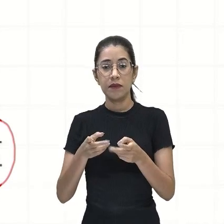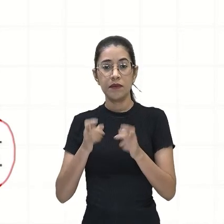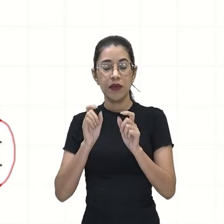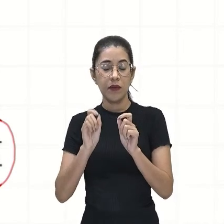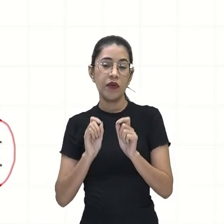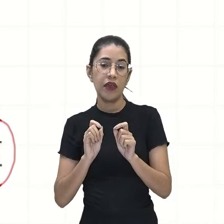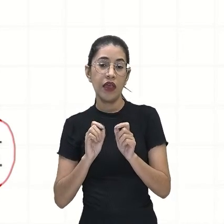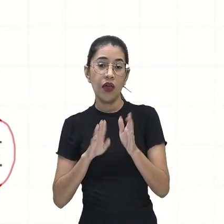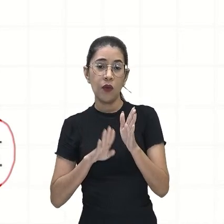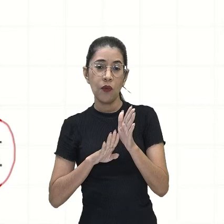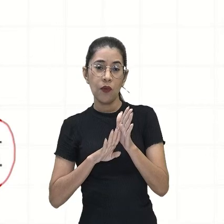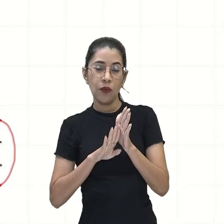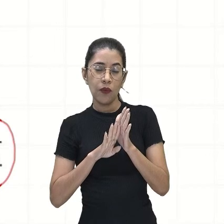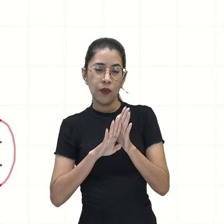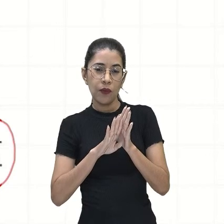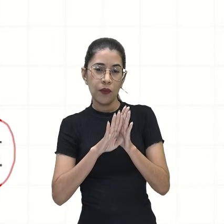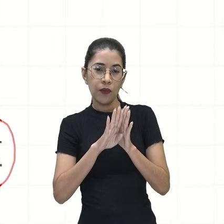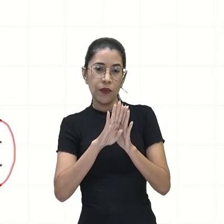um aumento